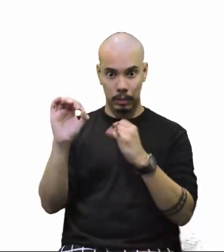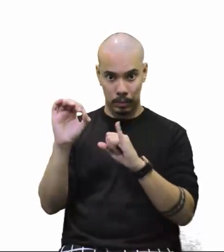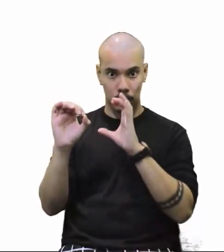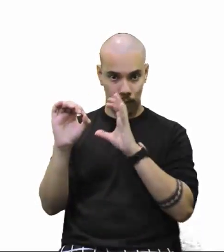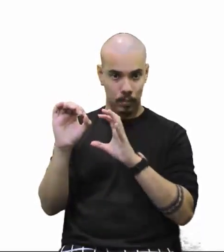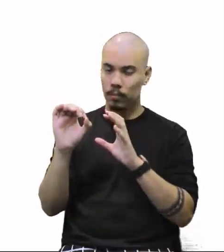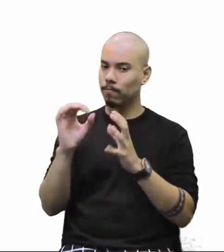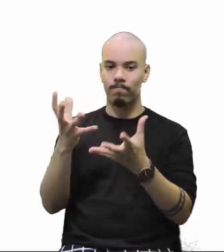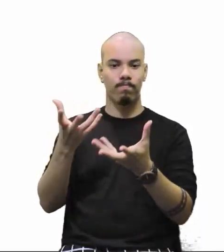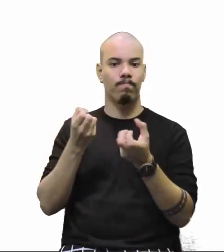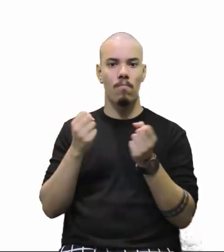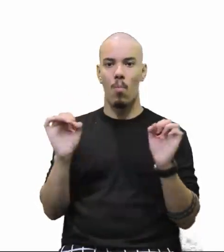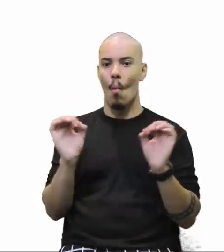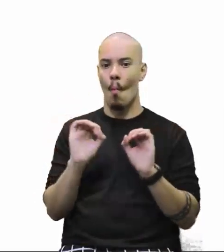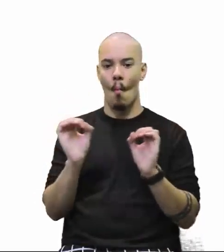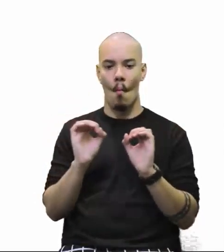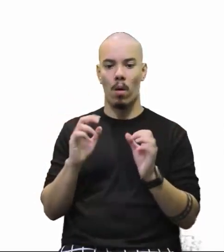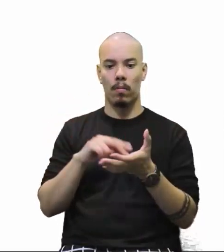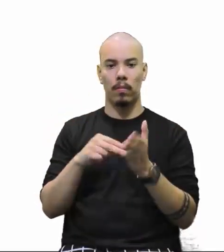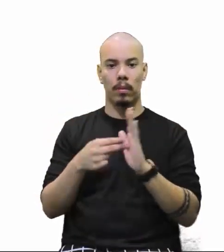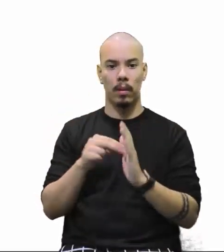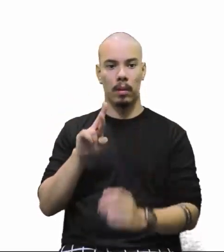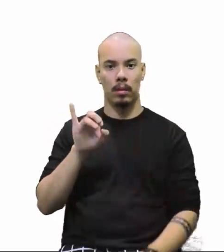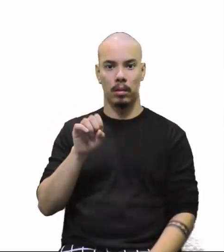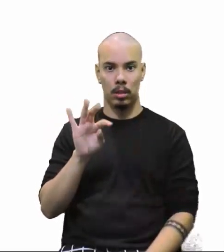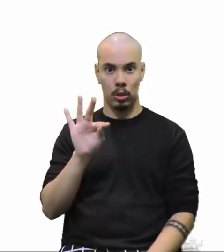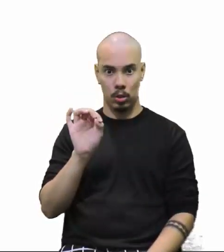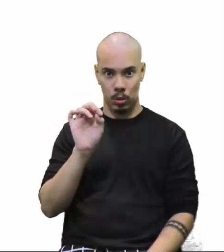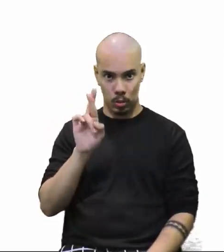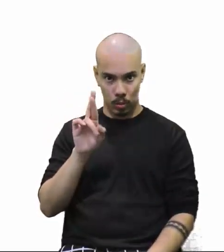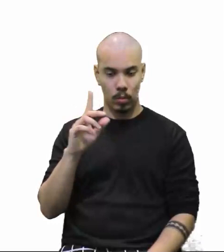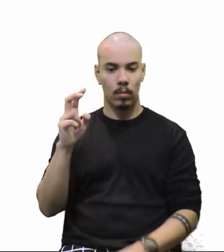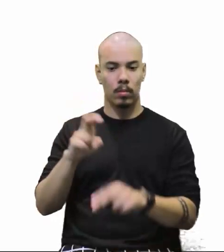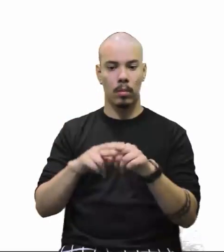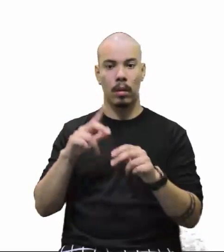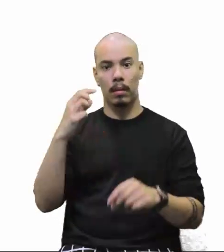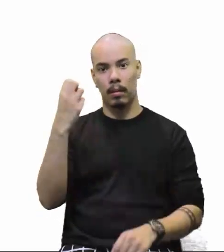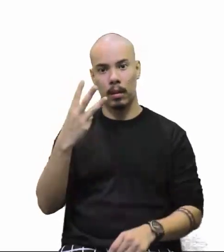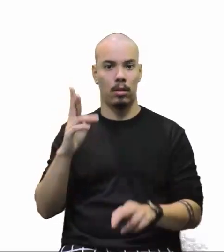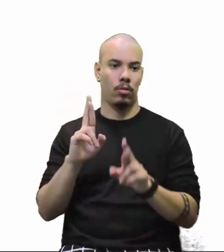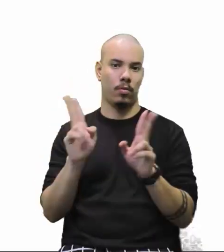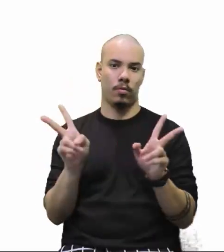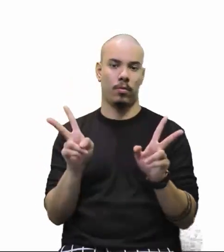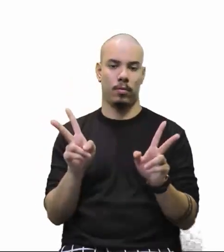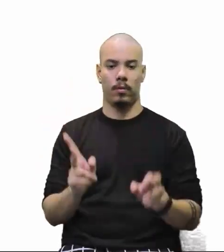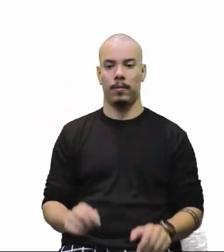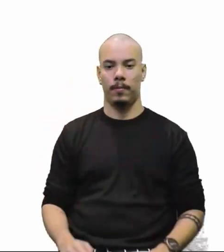é um receptor, é considerado um resistor. São três curvas diferentes, né?